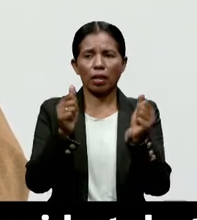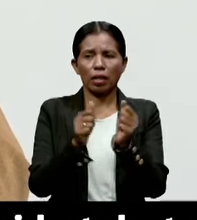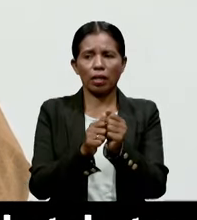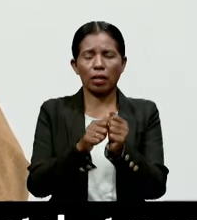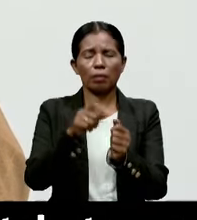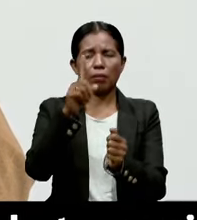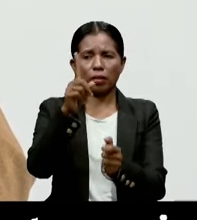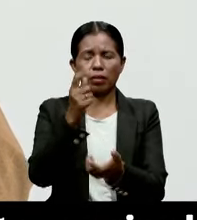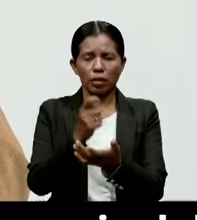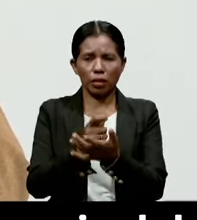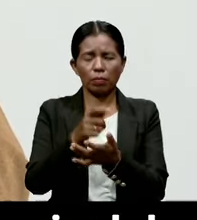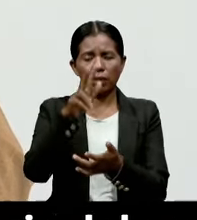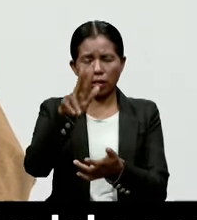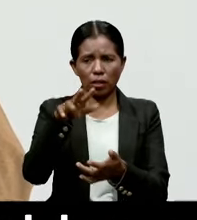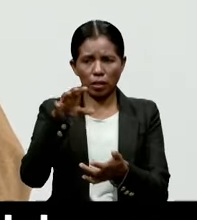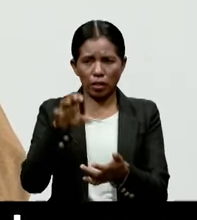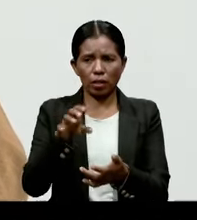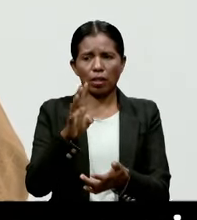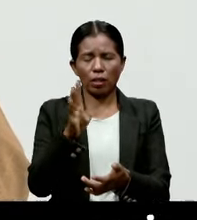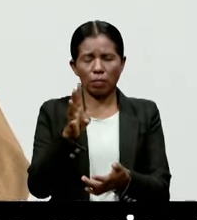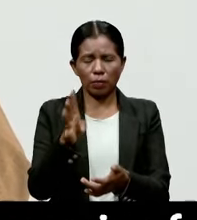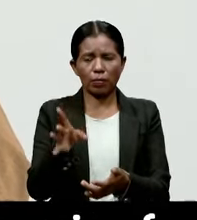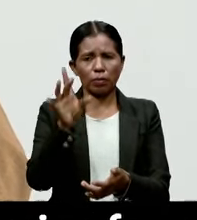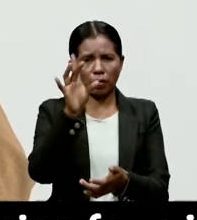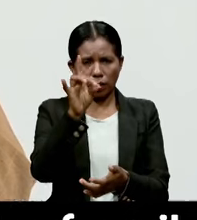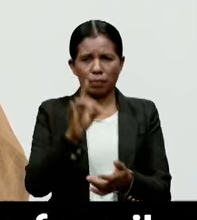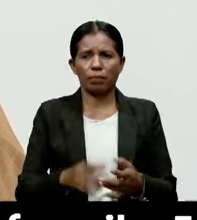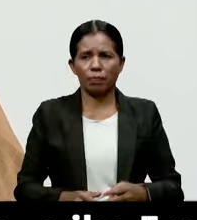either atus tolu hat nulu resualu minim.